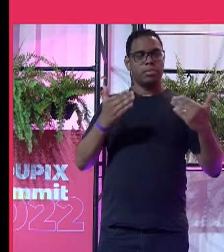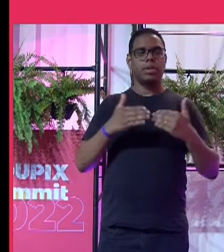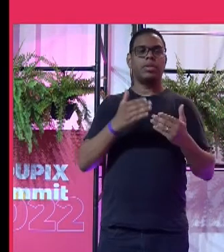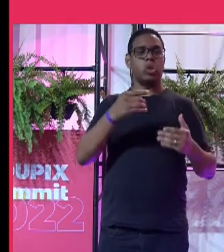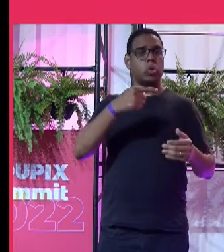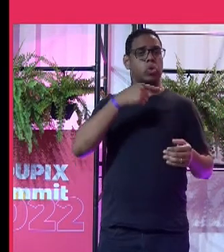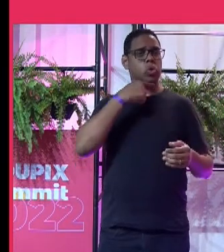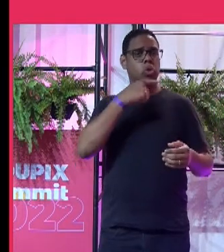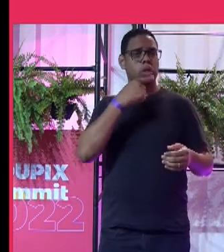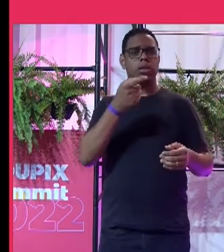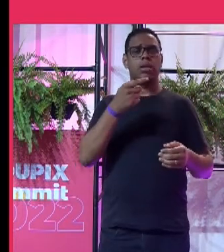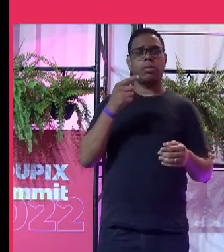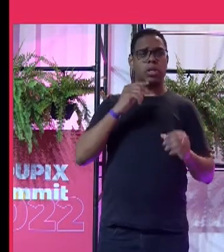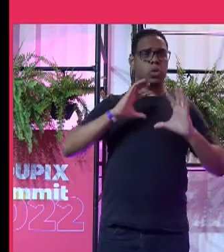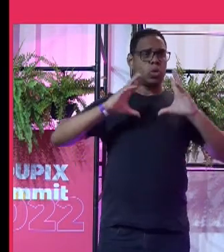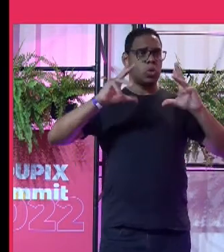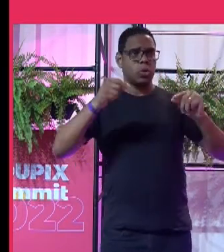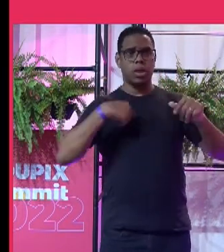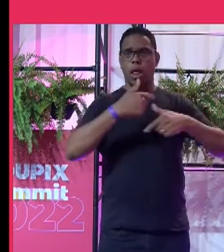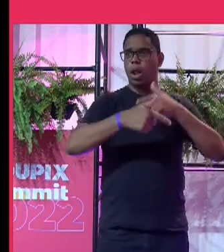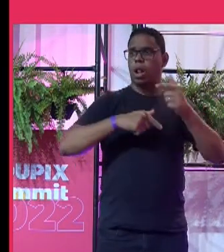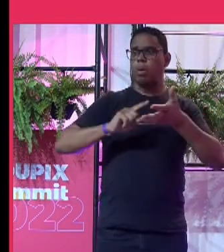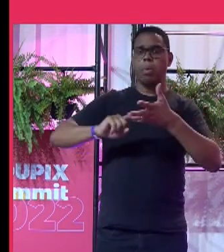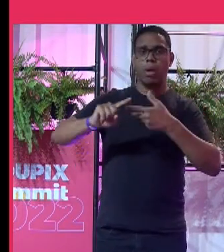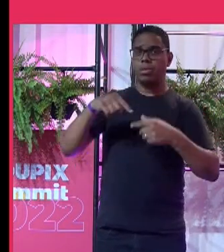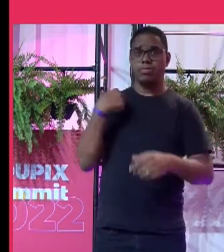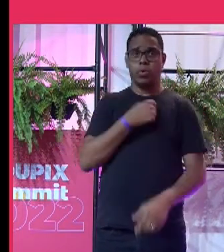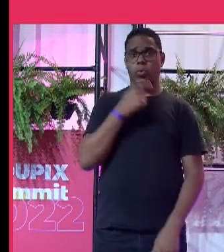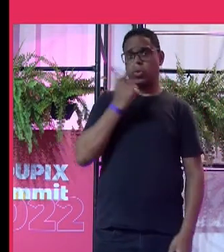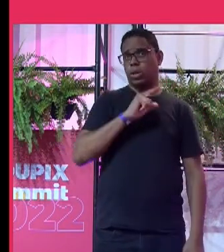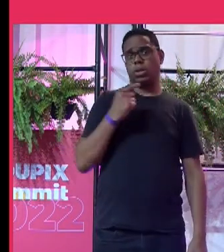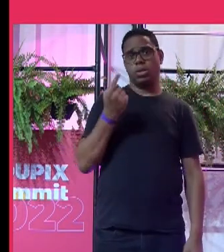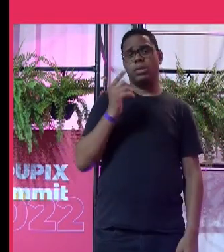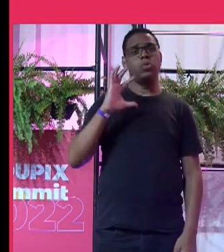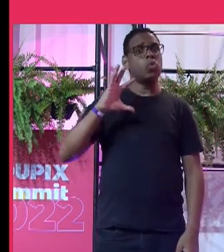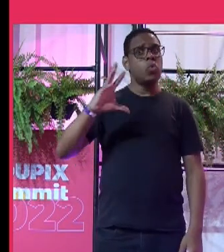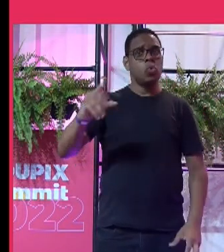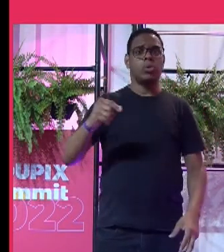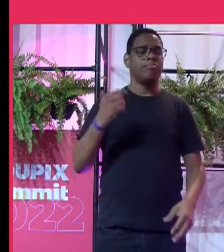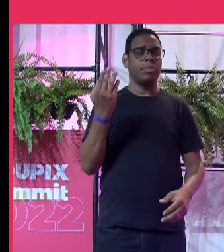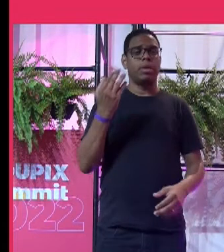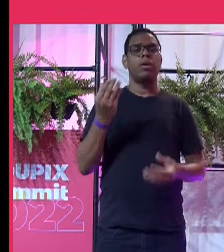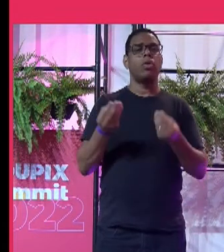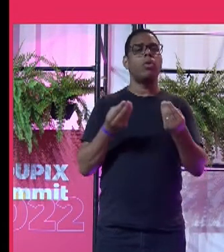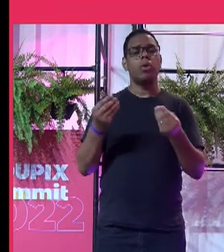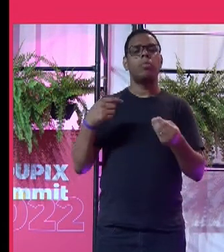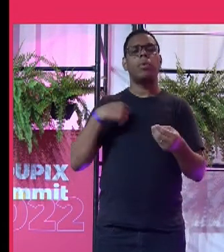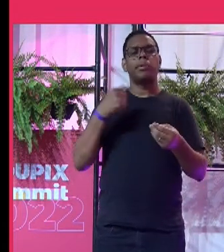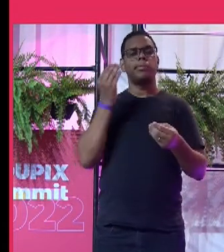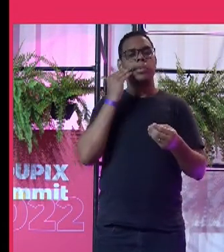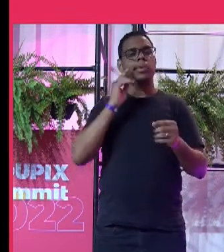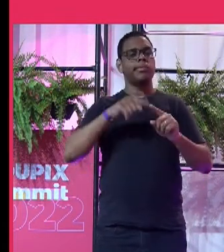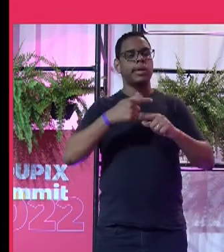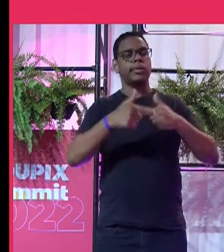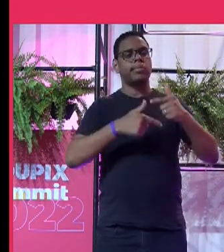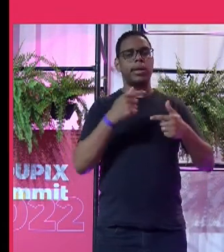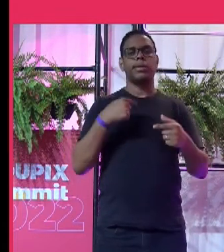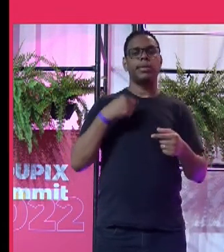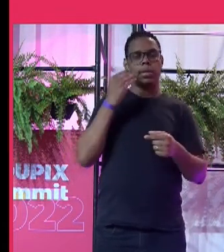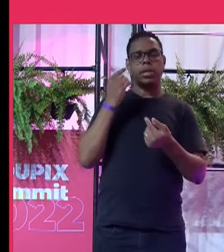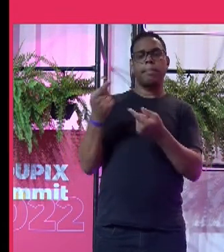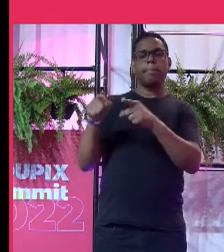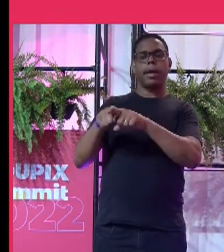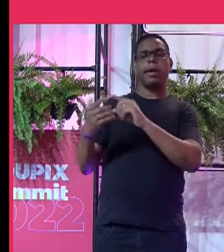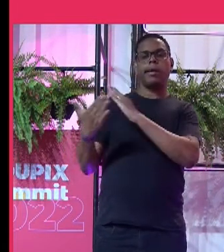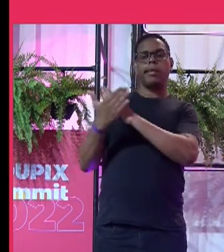adianta tentar fazer tudo, muitas vezes a gente não vai conseguir. Então, como é que eu posso tentar fazer a mais? Buscar esses